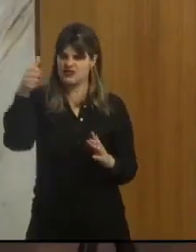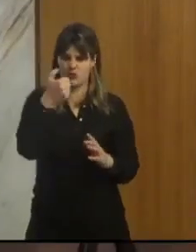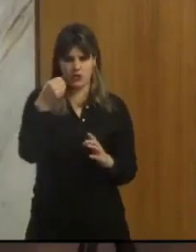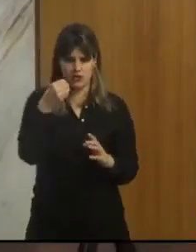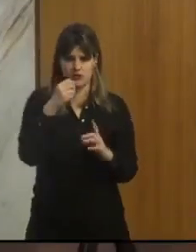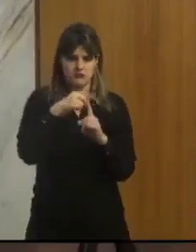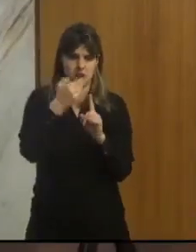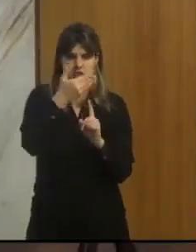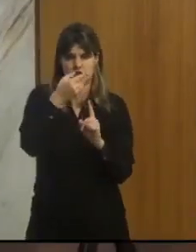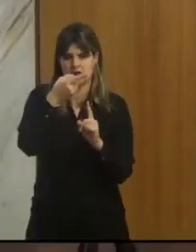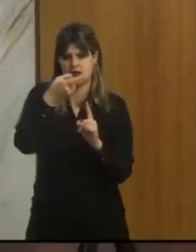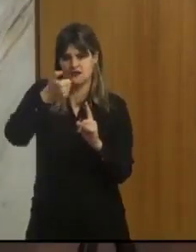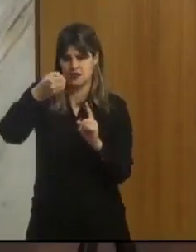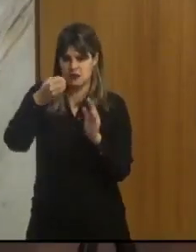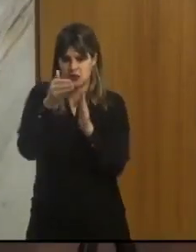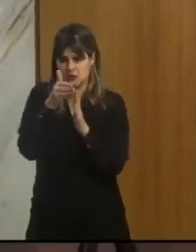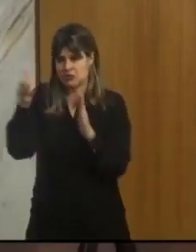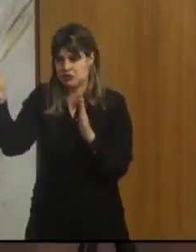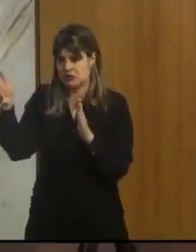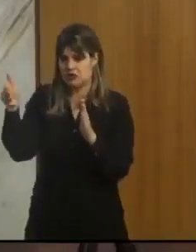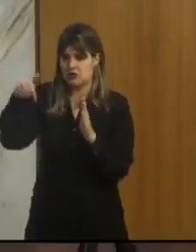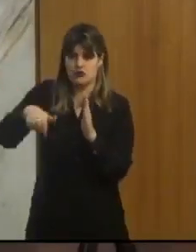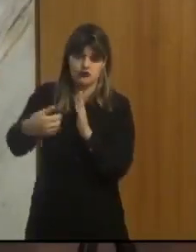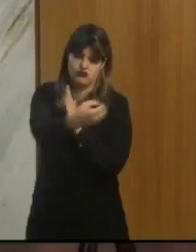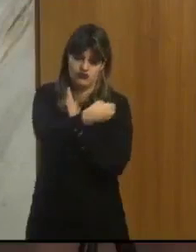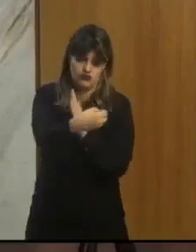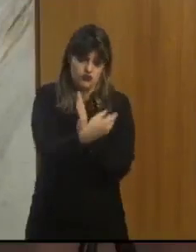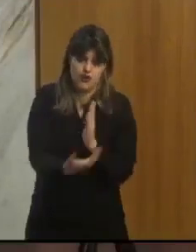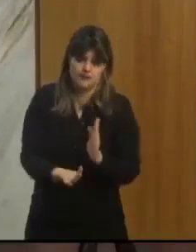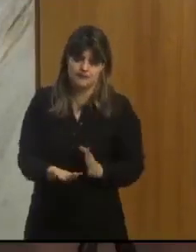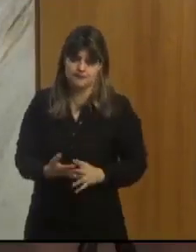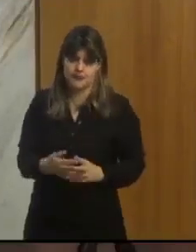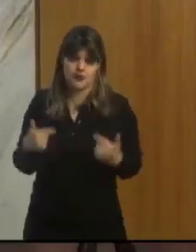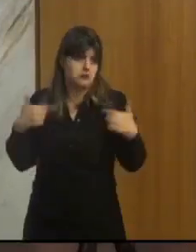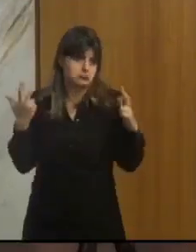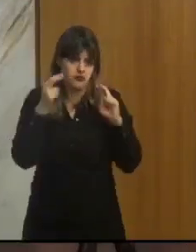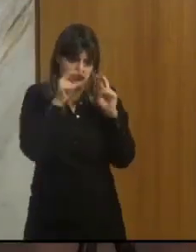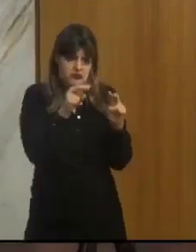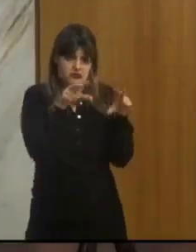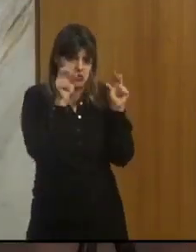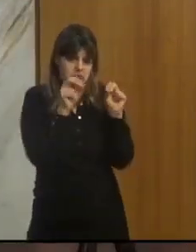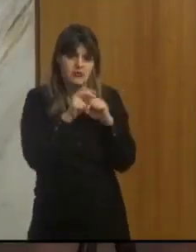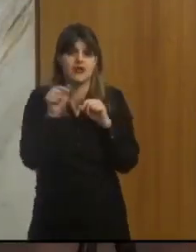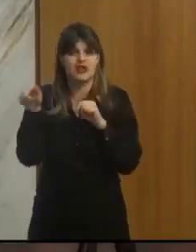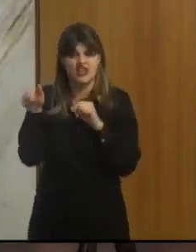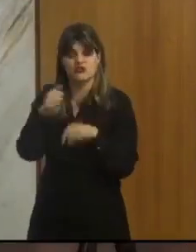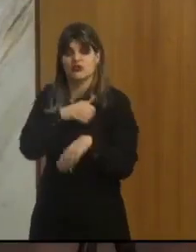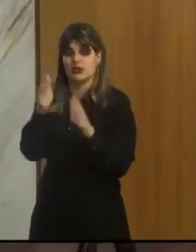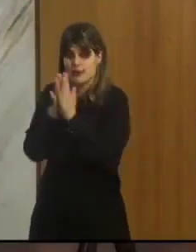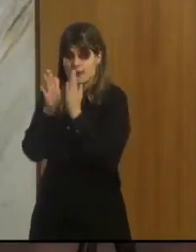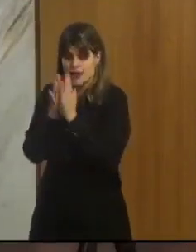50. Portanto, a partir daí, hoje não estão lá. Eu nunca os vi. Estes estão na Capela de São